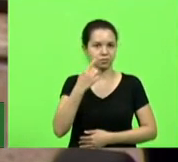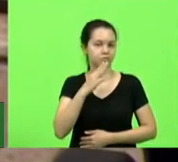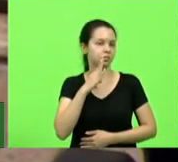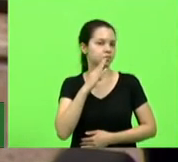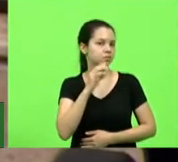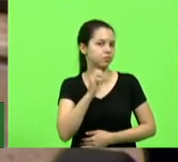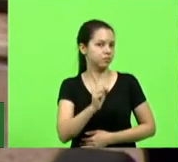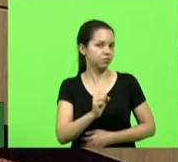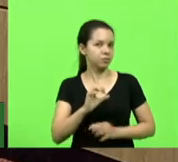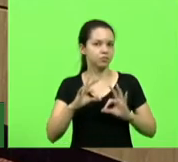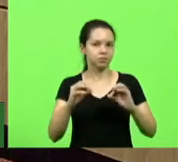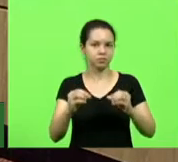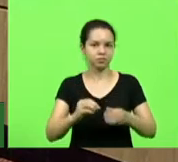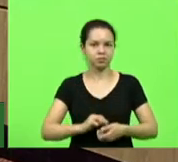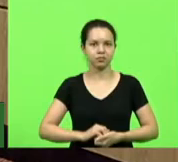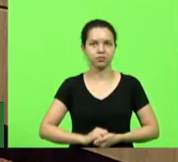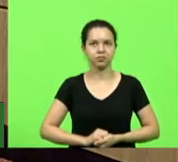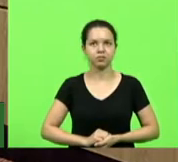Obrigada a todos.